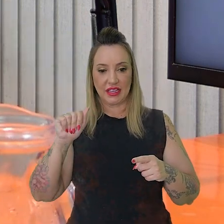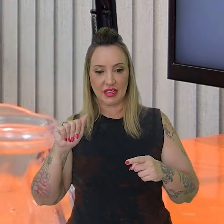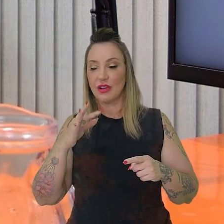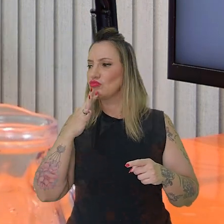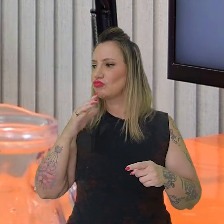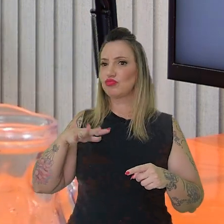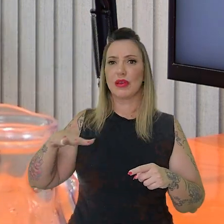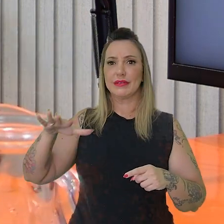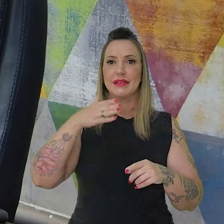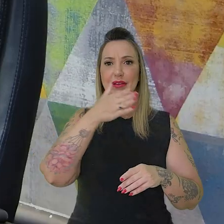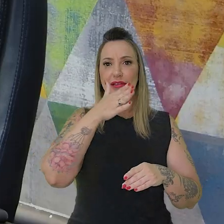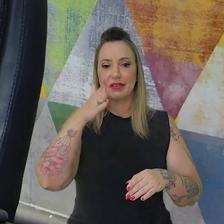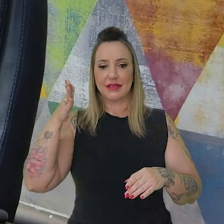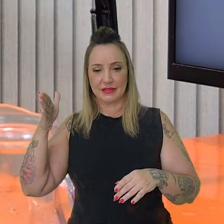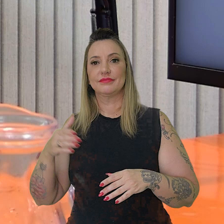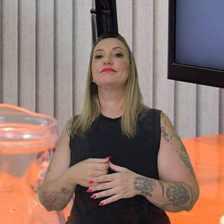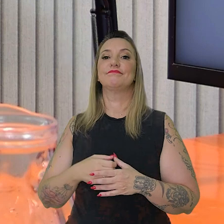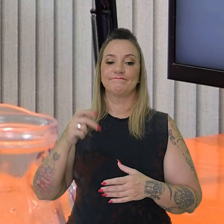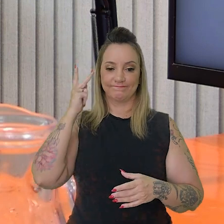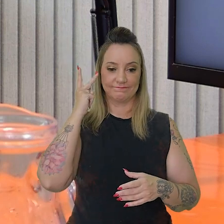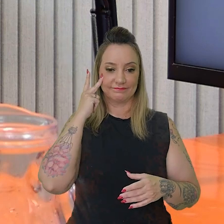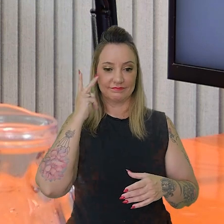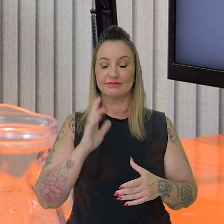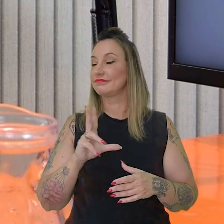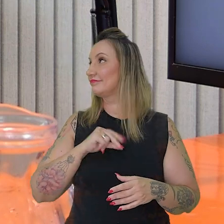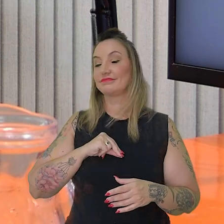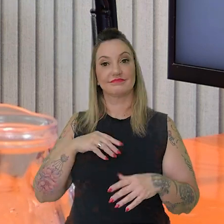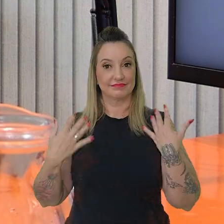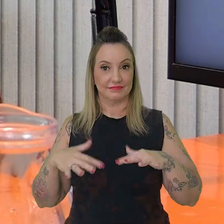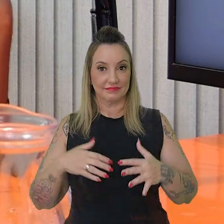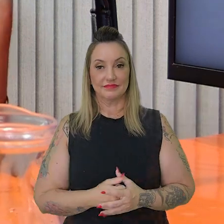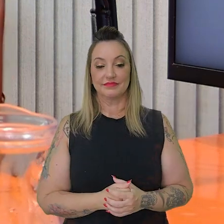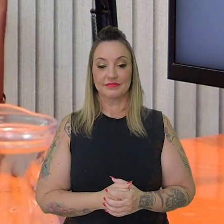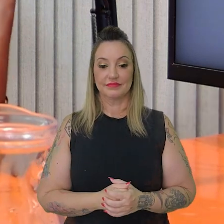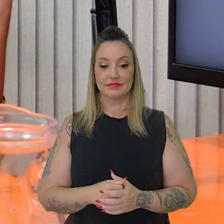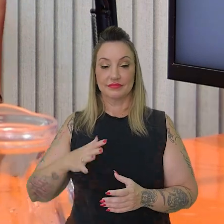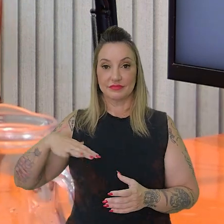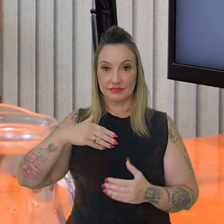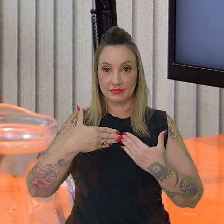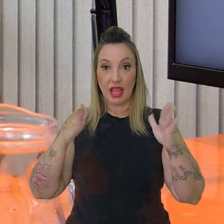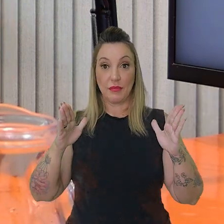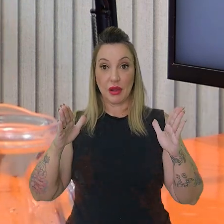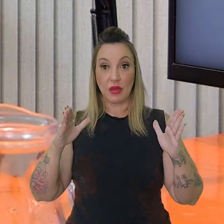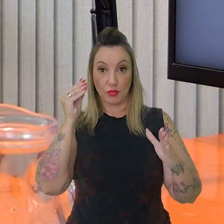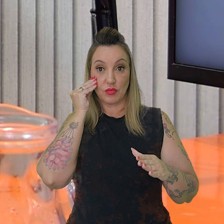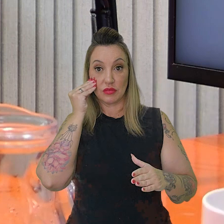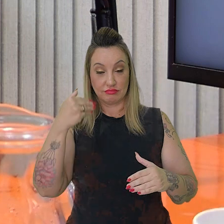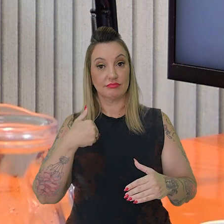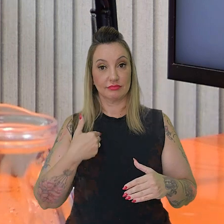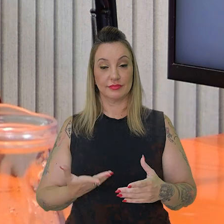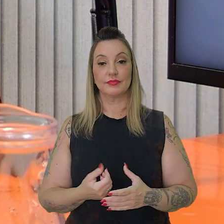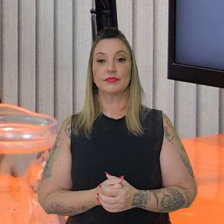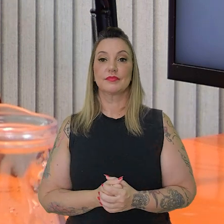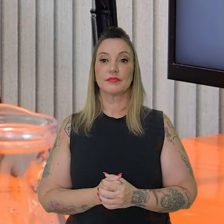que eu conheço bastante São Paulo Nossa Senhora e foram e foi uma cidade que de fato me abriu portas né